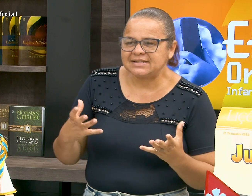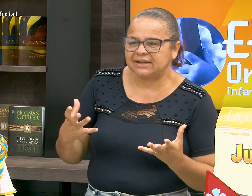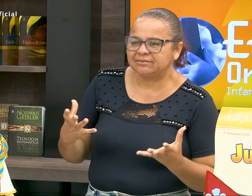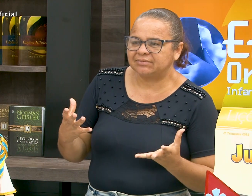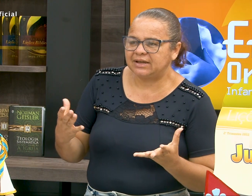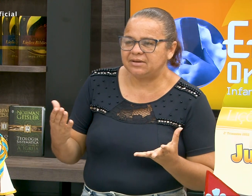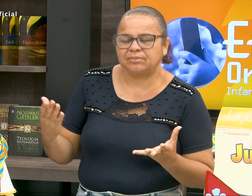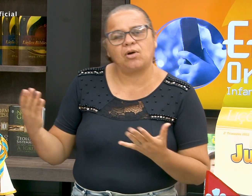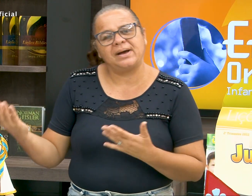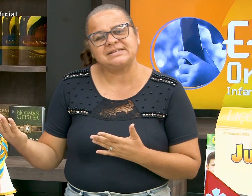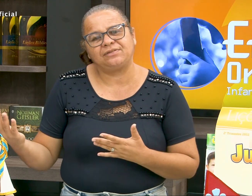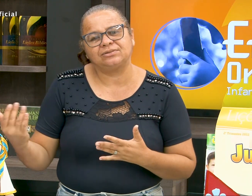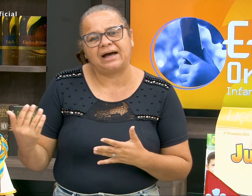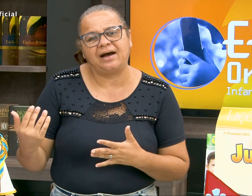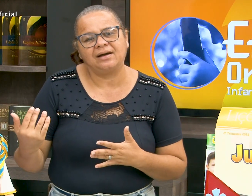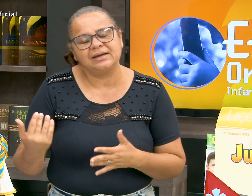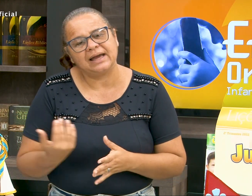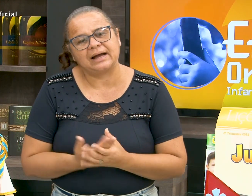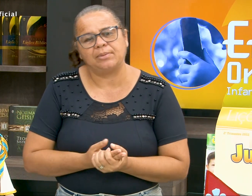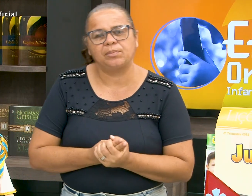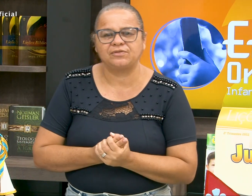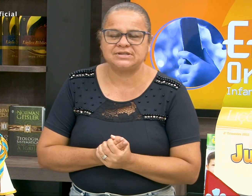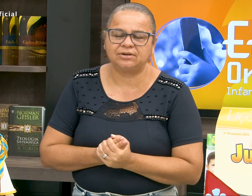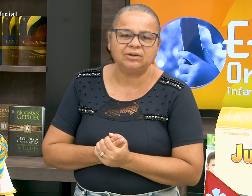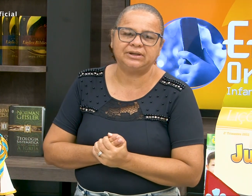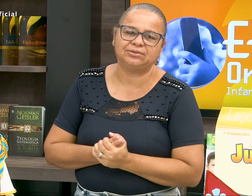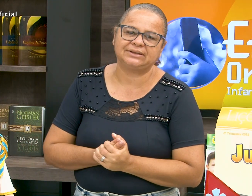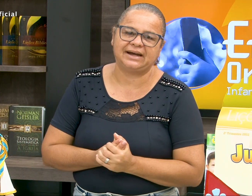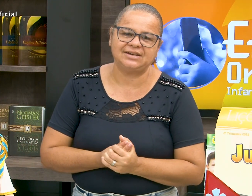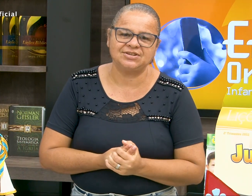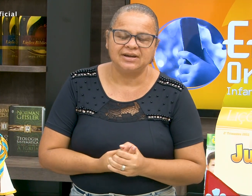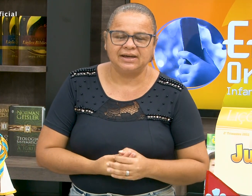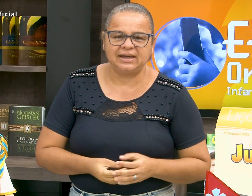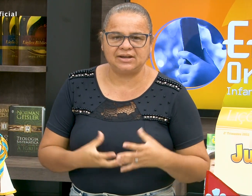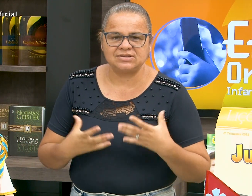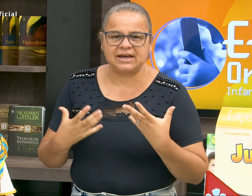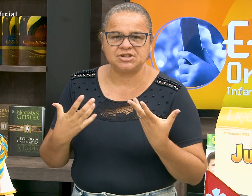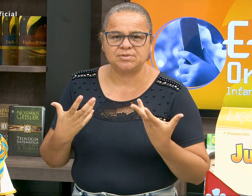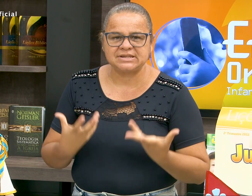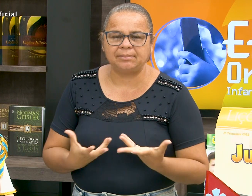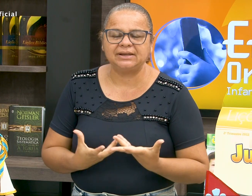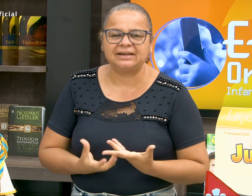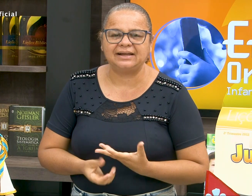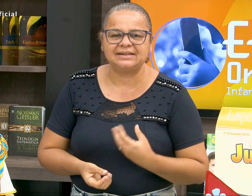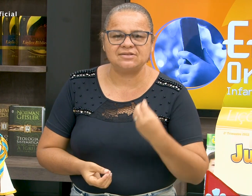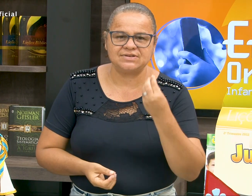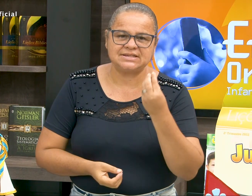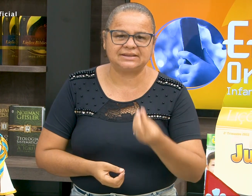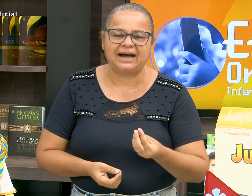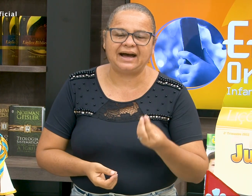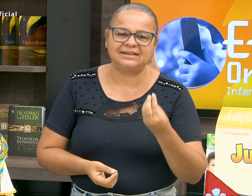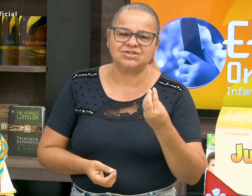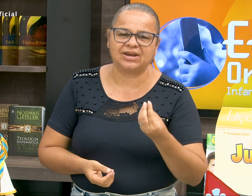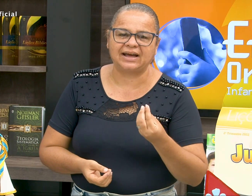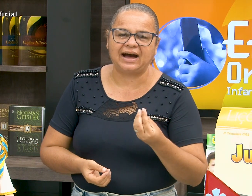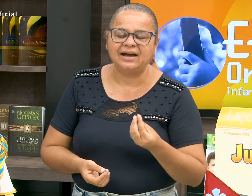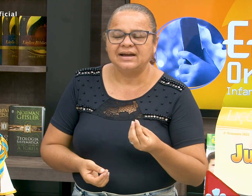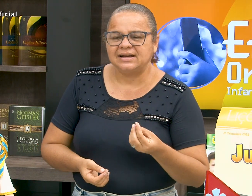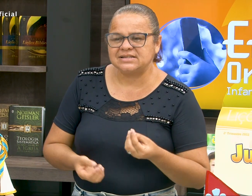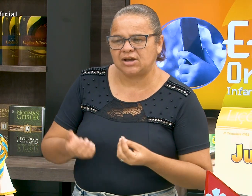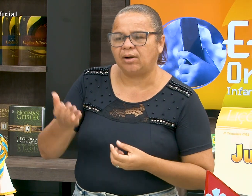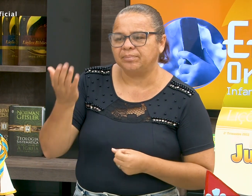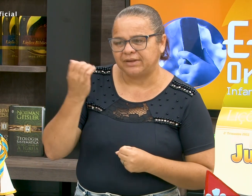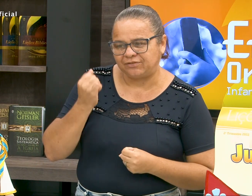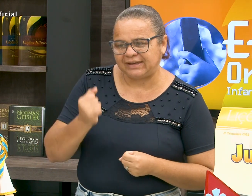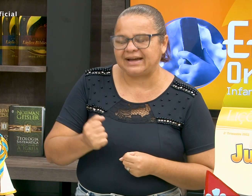tem criança que começa a faltar e acaba o professor não indo atrás. E é a nossa responsabilidade de visitar, de chegar